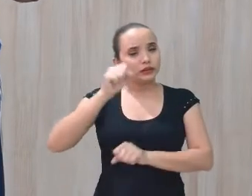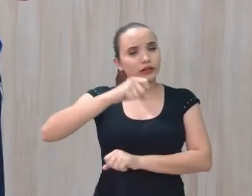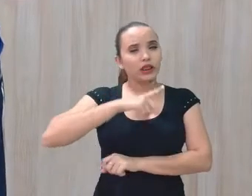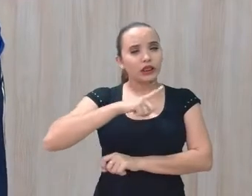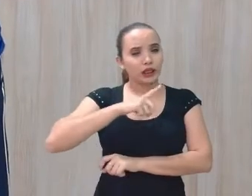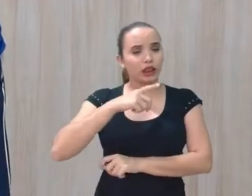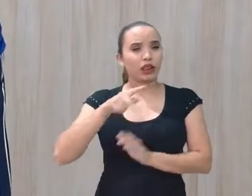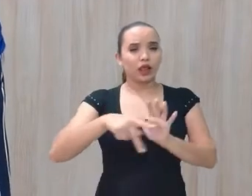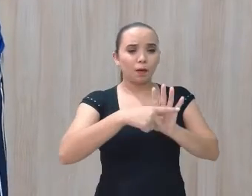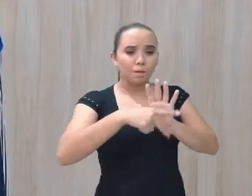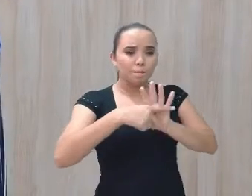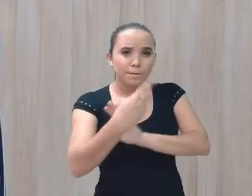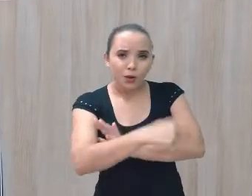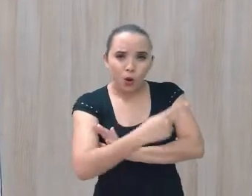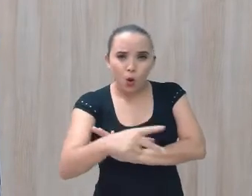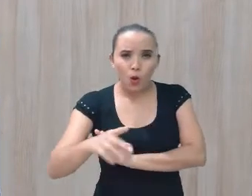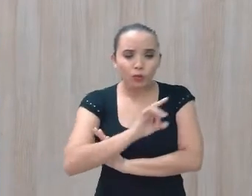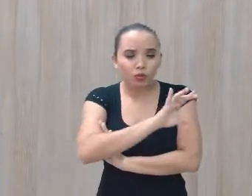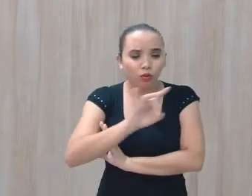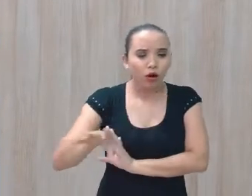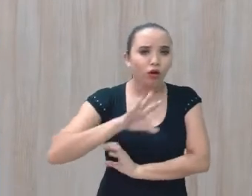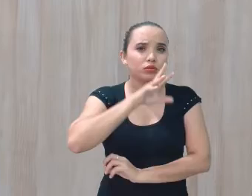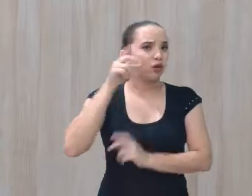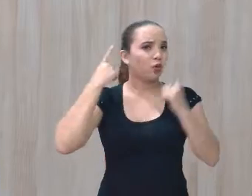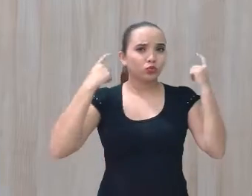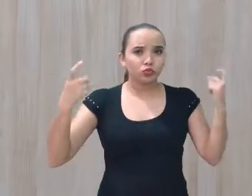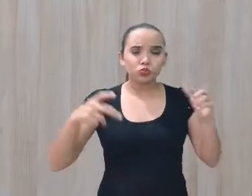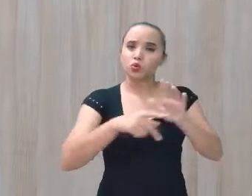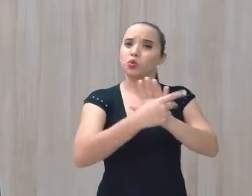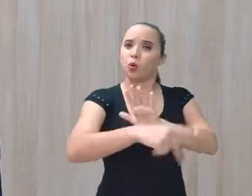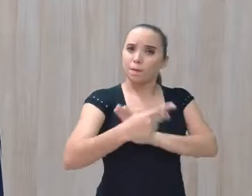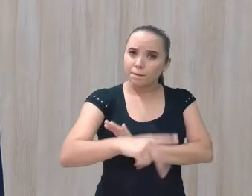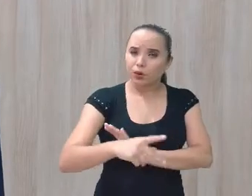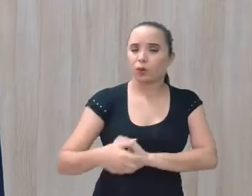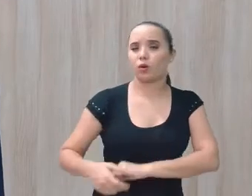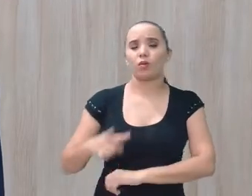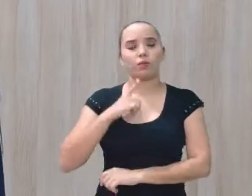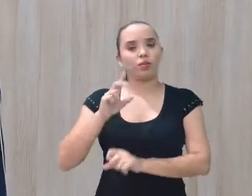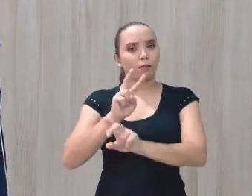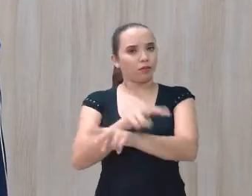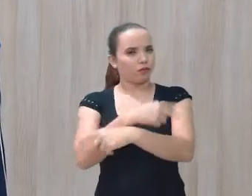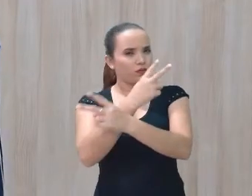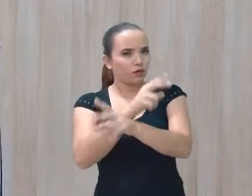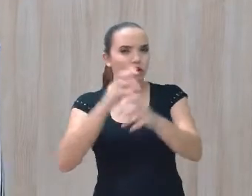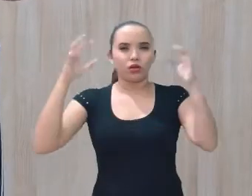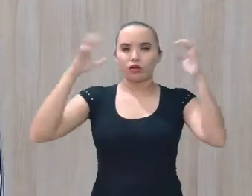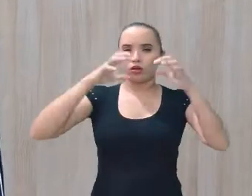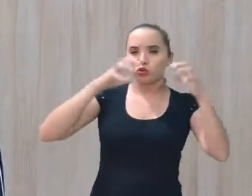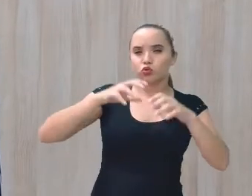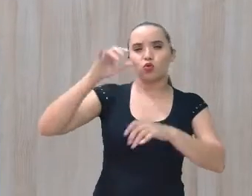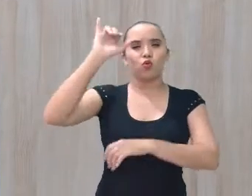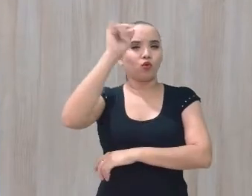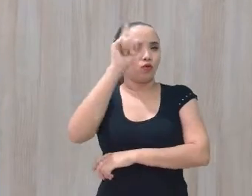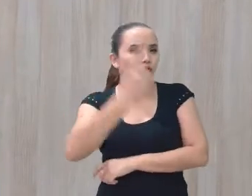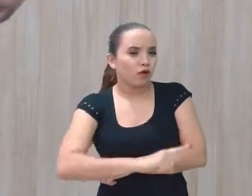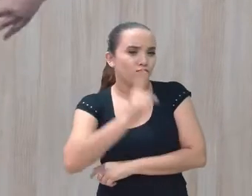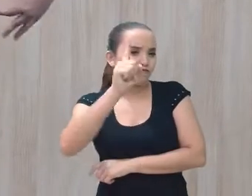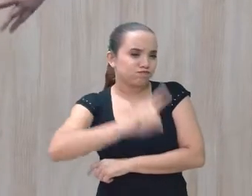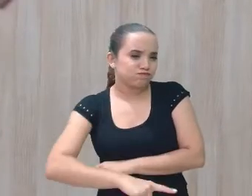um tipo de som diferente. Além disso, tem também o vento, como eu já falei, a chuva, os trovões,